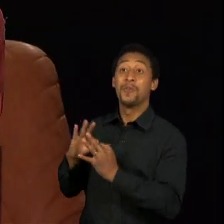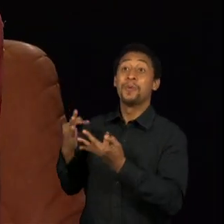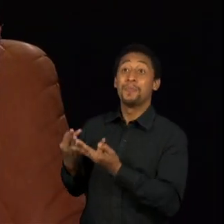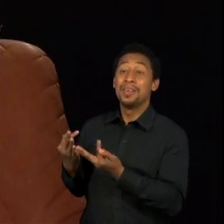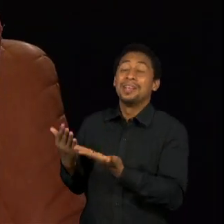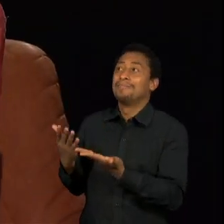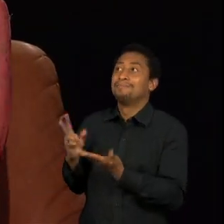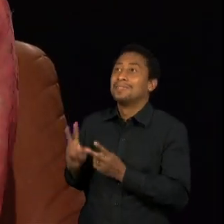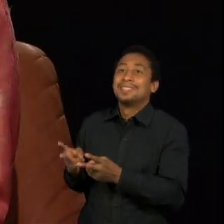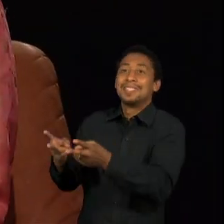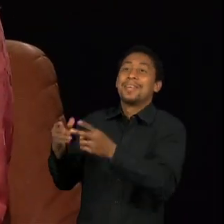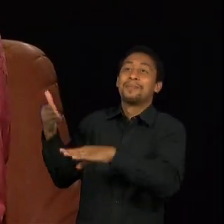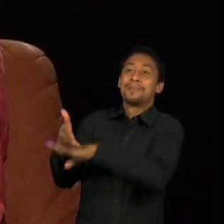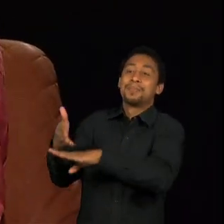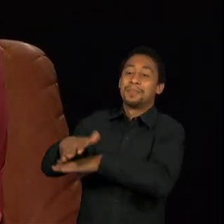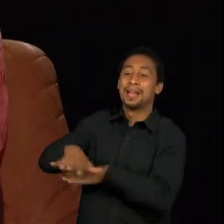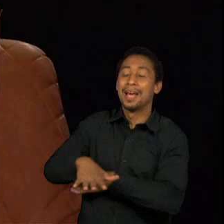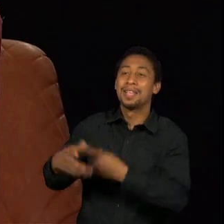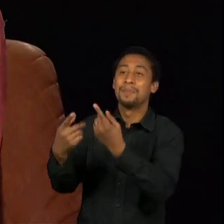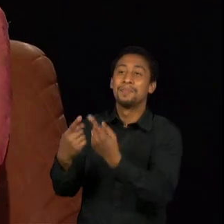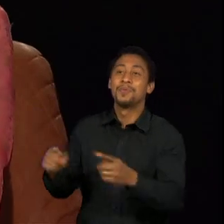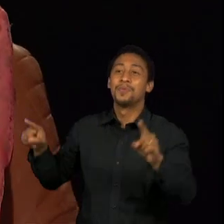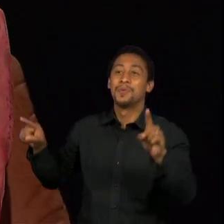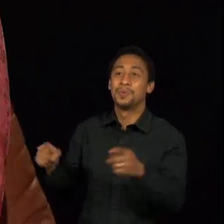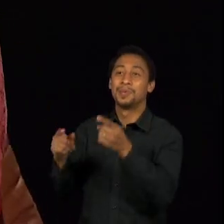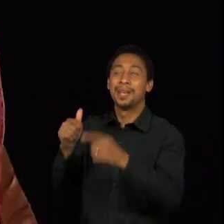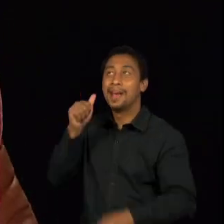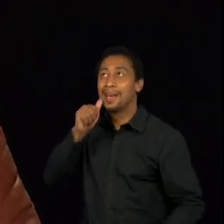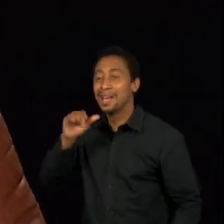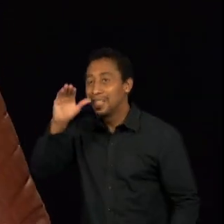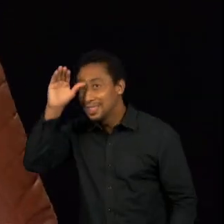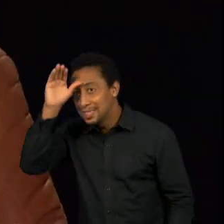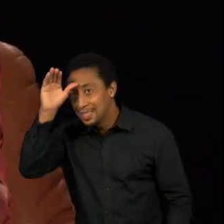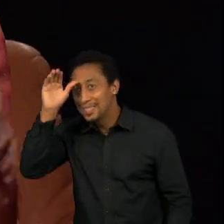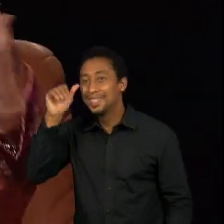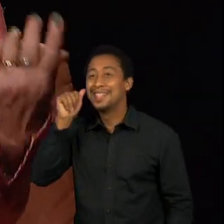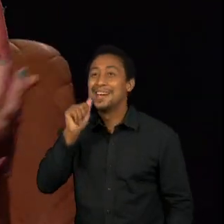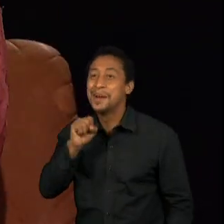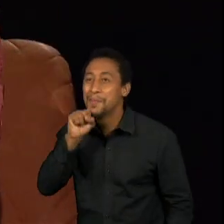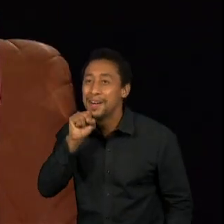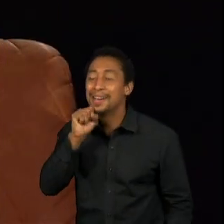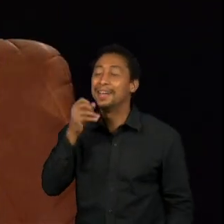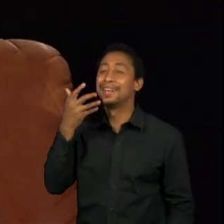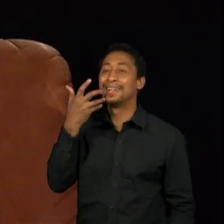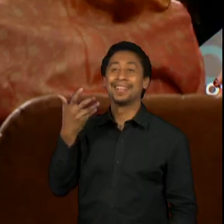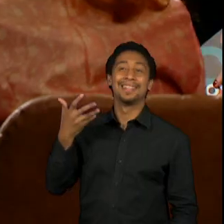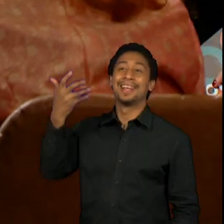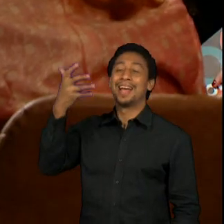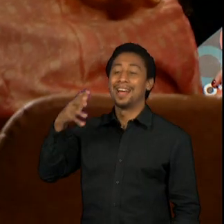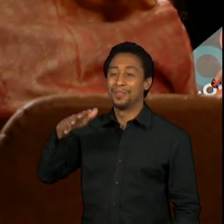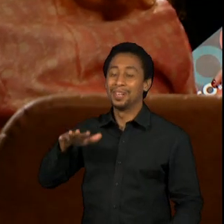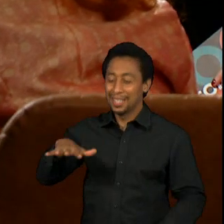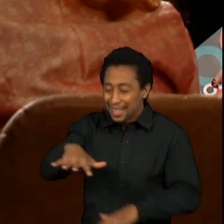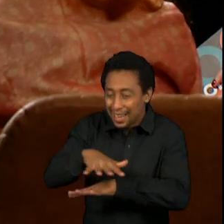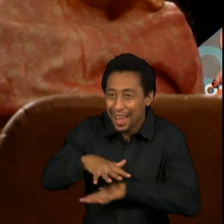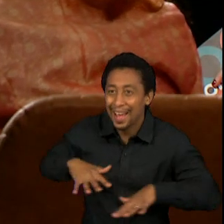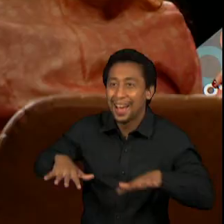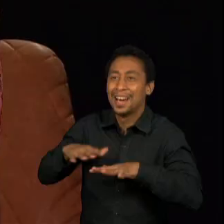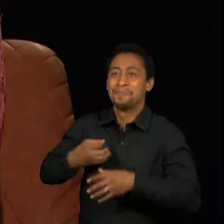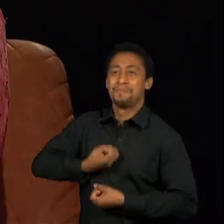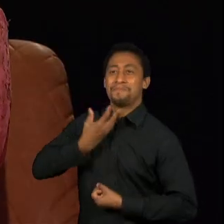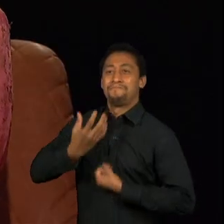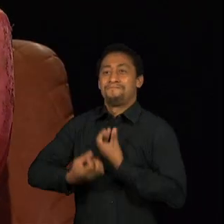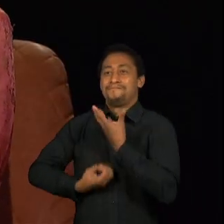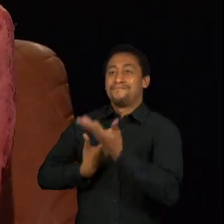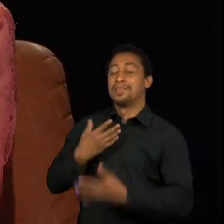Minhas tias e minha mãe também cantava, tinha aquela coisa dos saraus, né? Saraus. E ela cantava